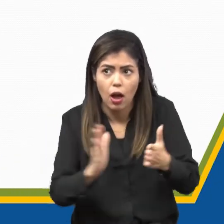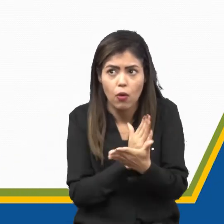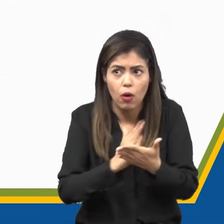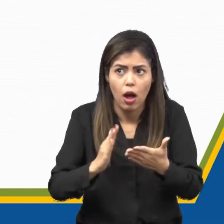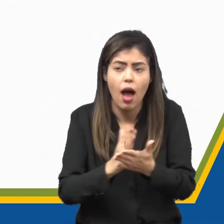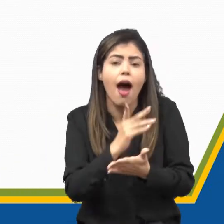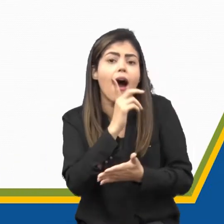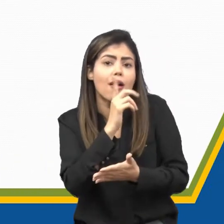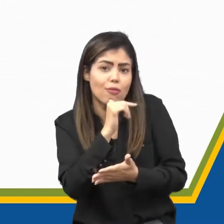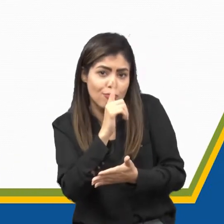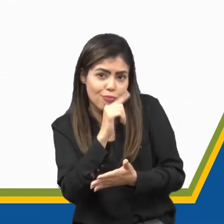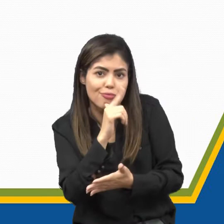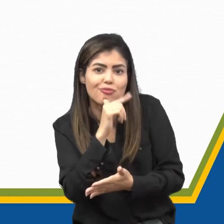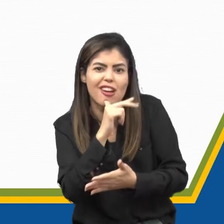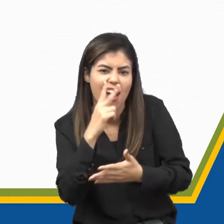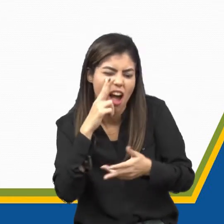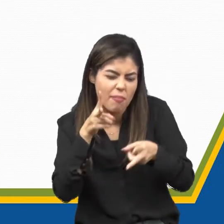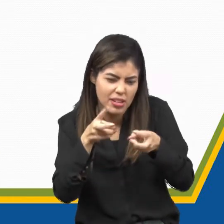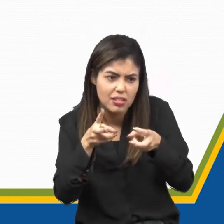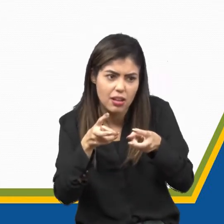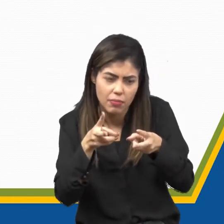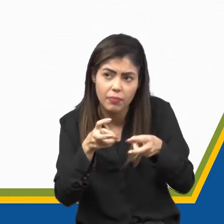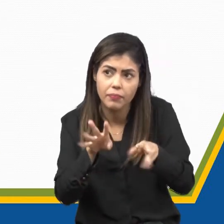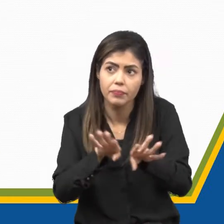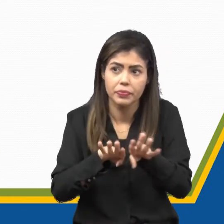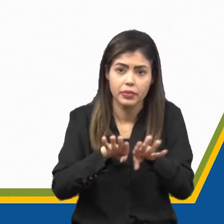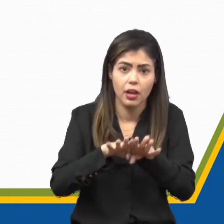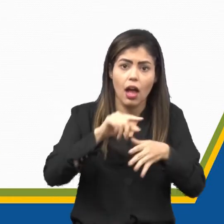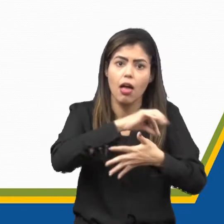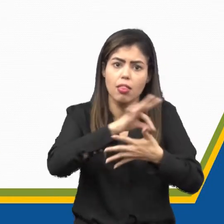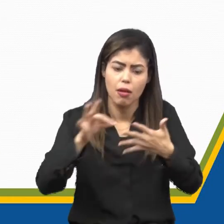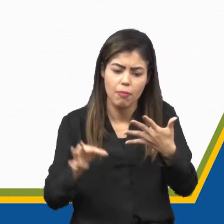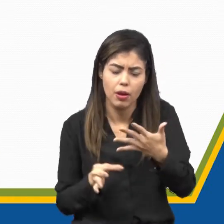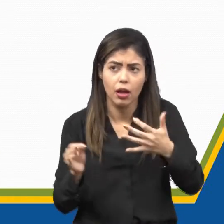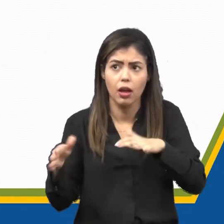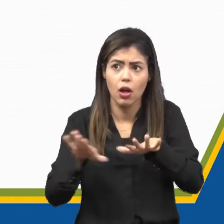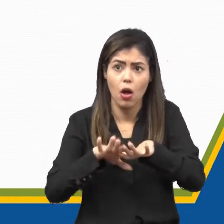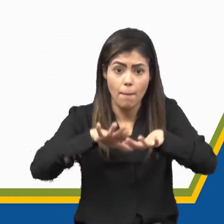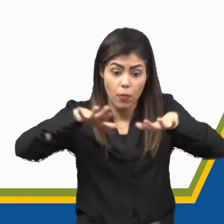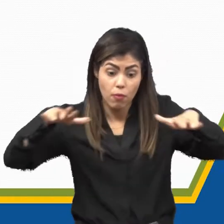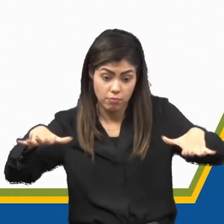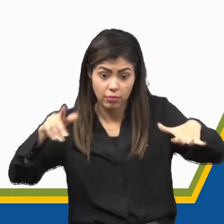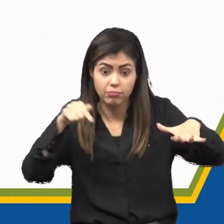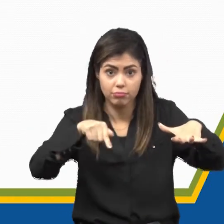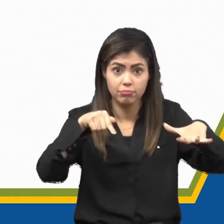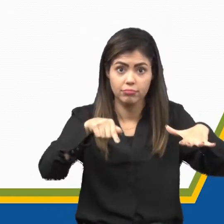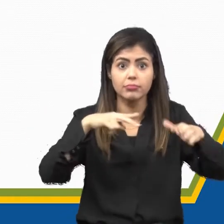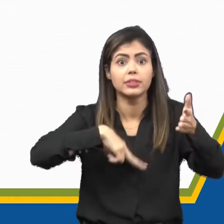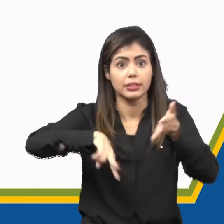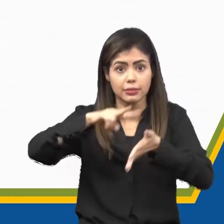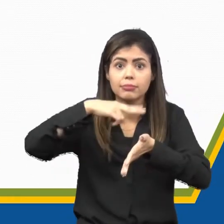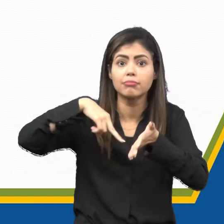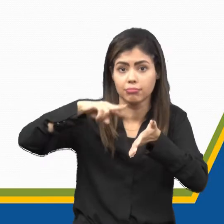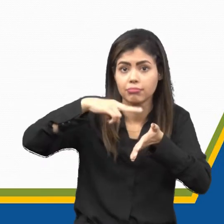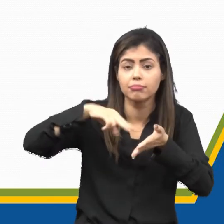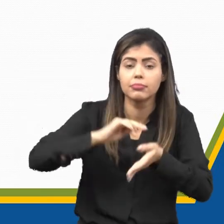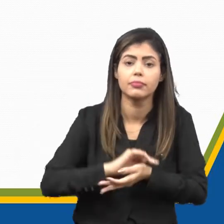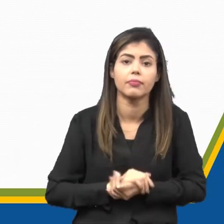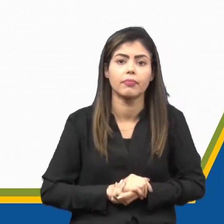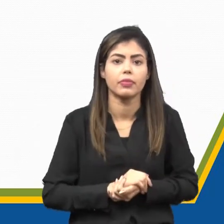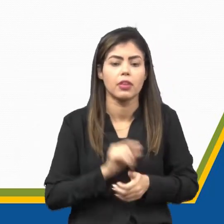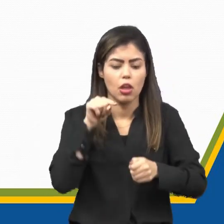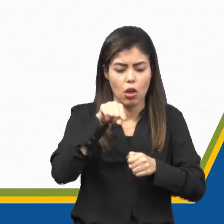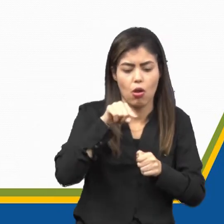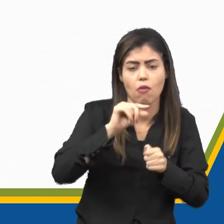elementos como a água, a gente consegue notar aí. Isso são elementos que eles conseguem levar para o palco, para a dança, né? E